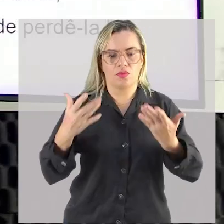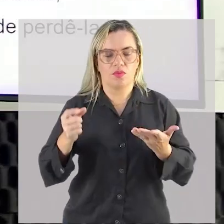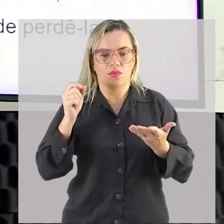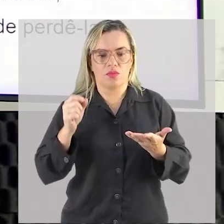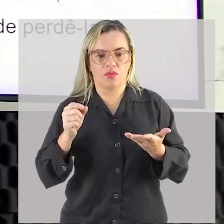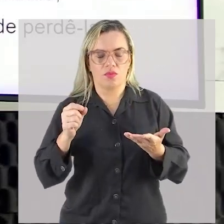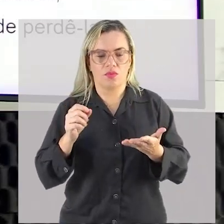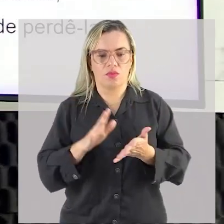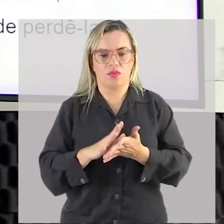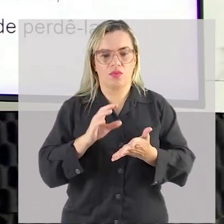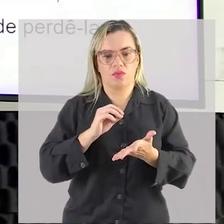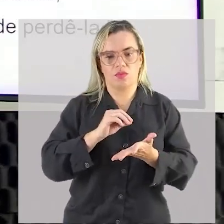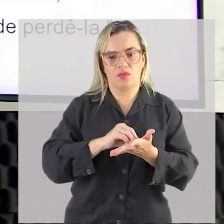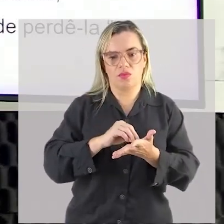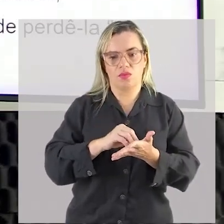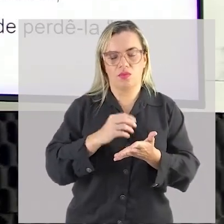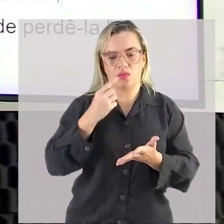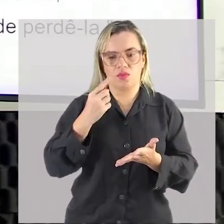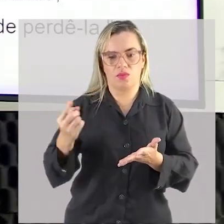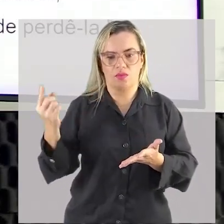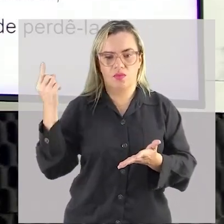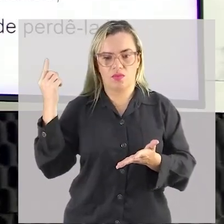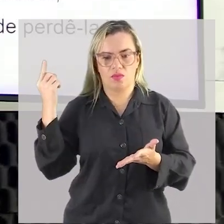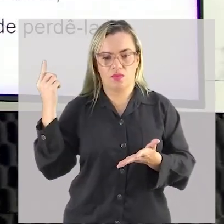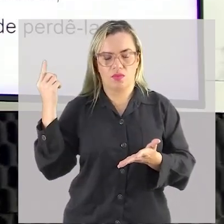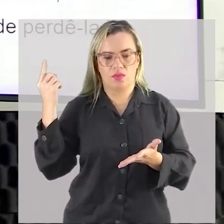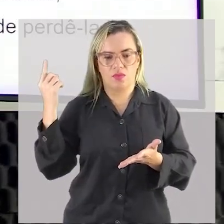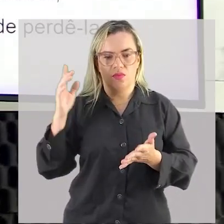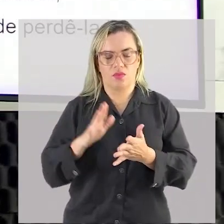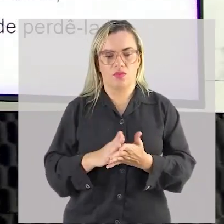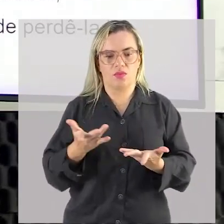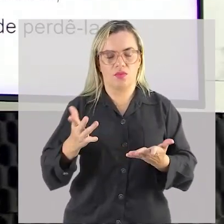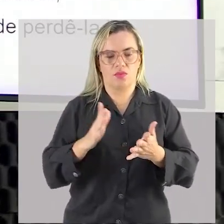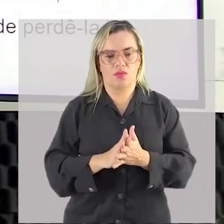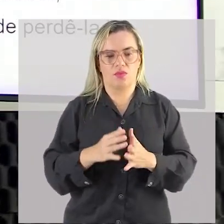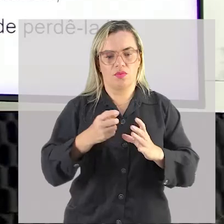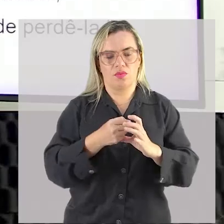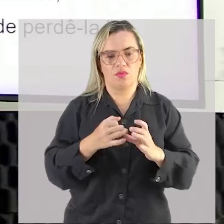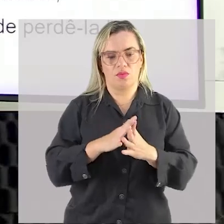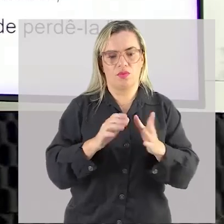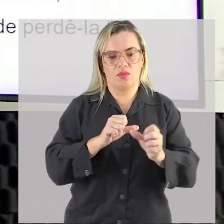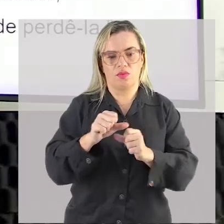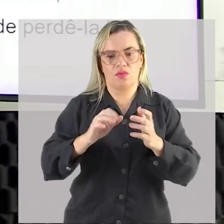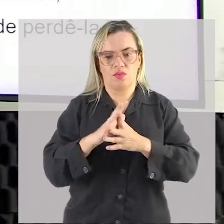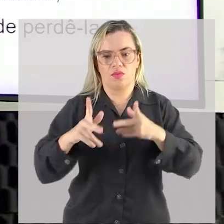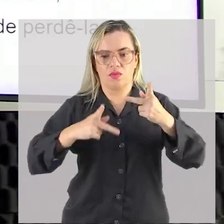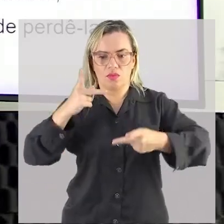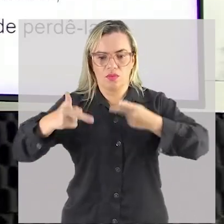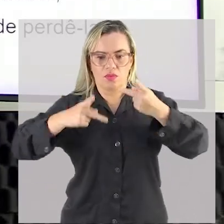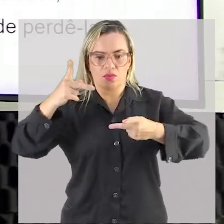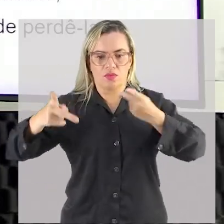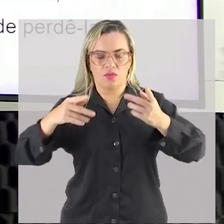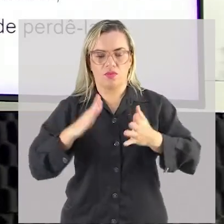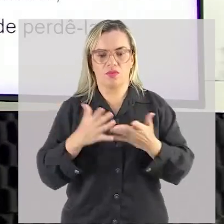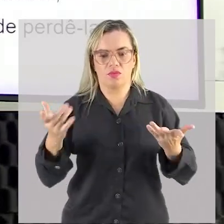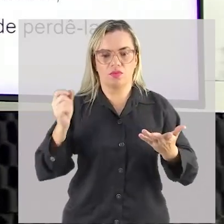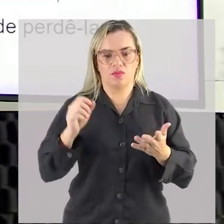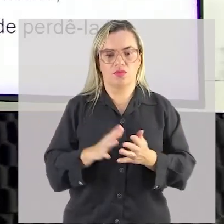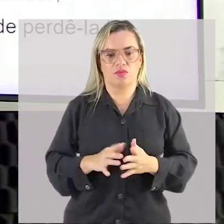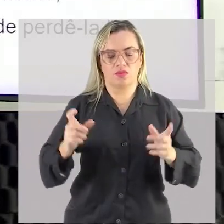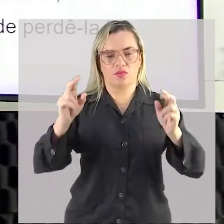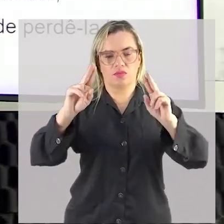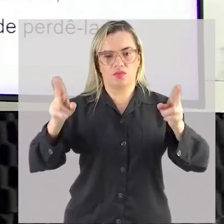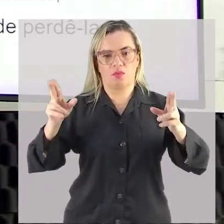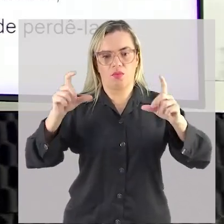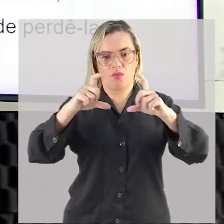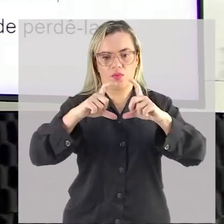livre a ausência das marcas que indicam a mudança das falas Tá certo no